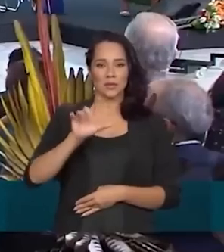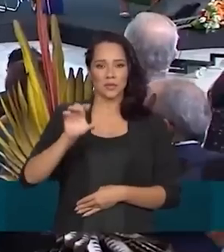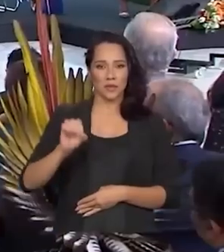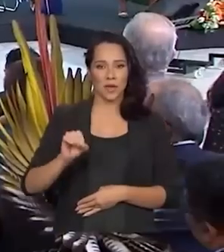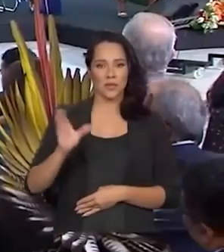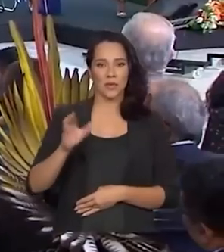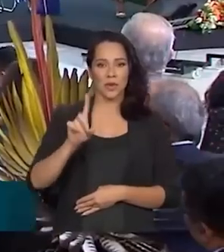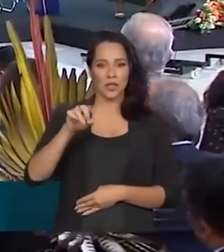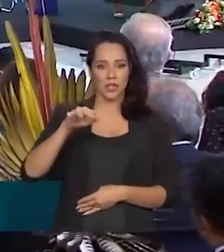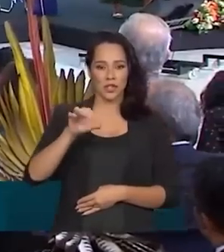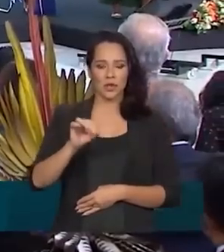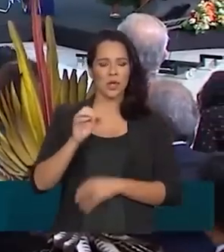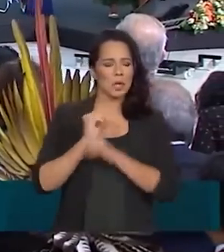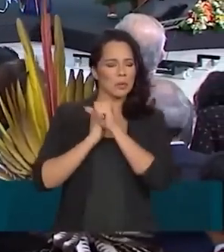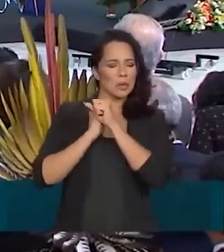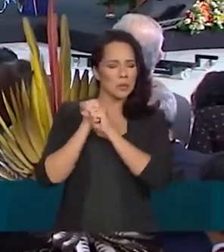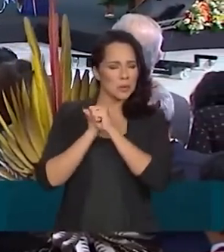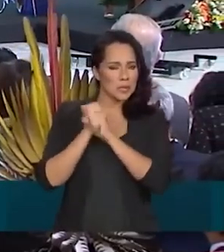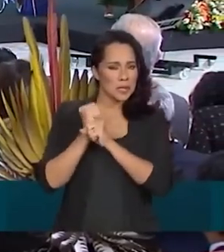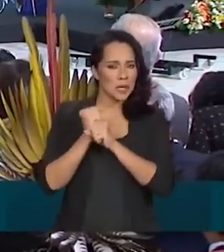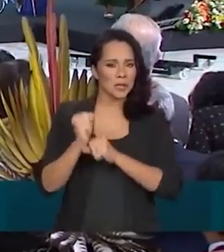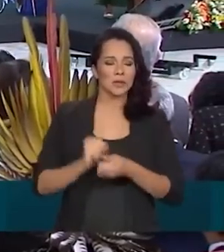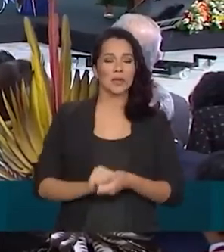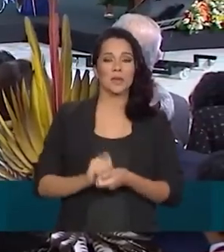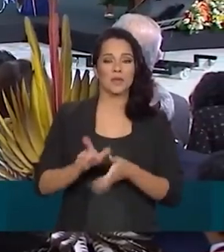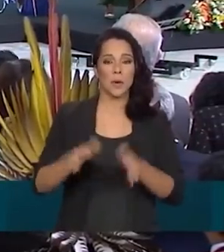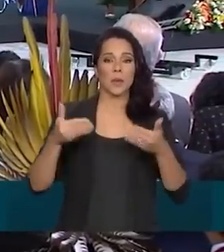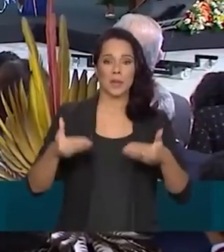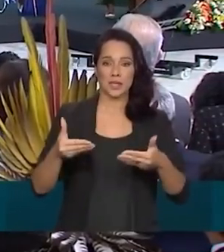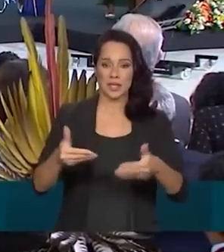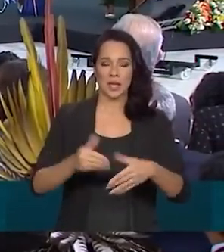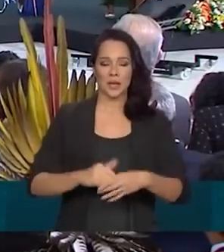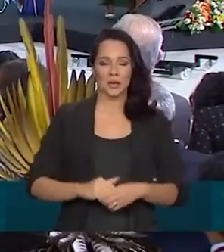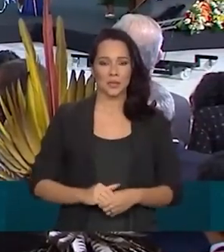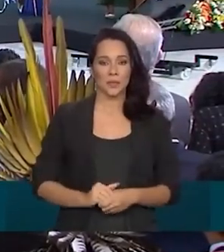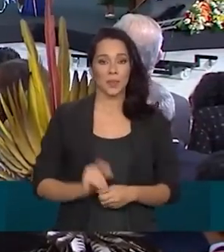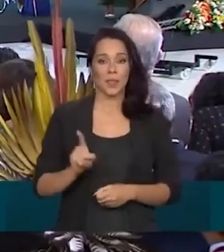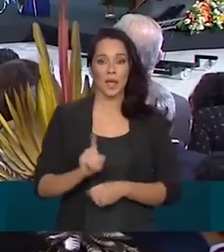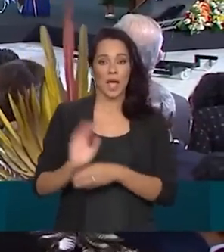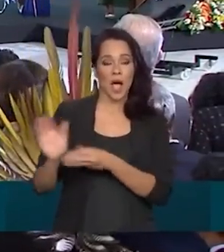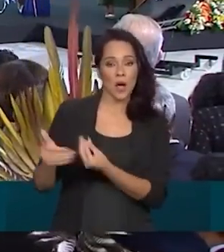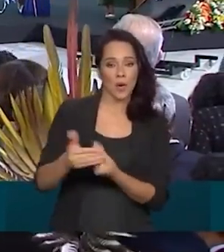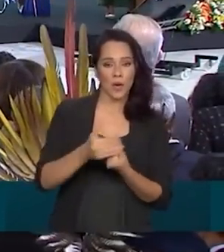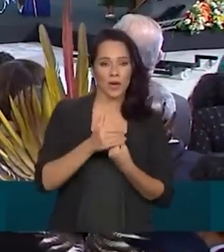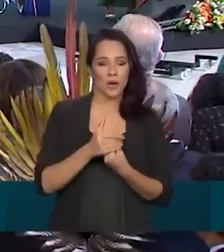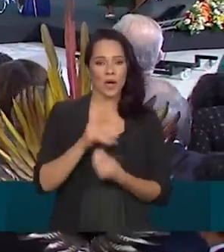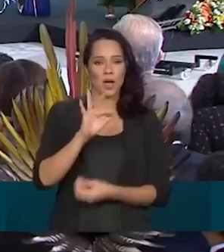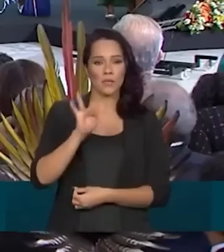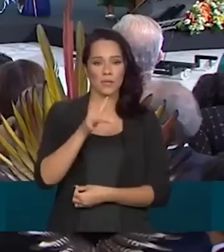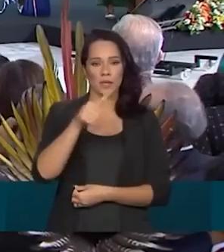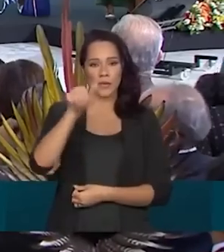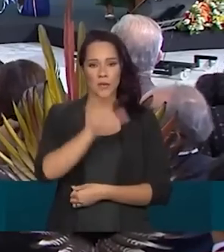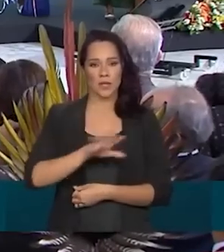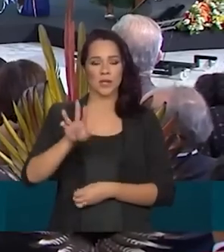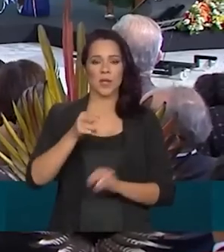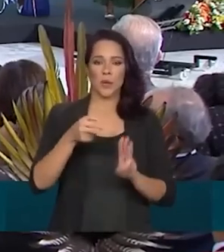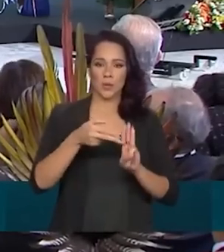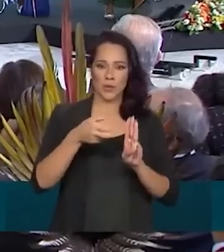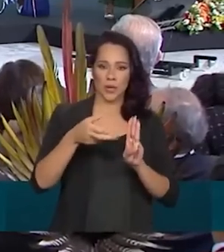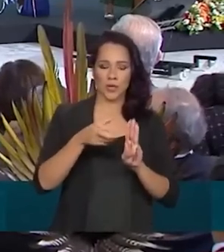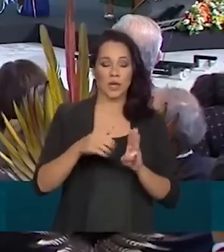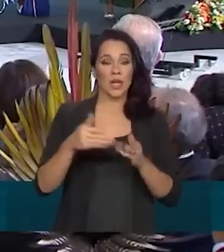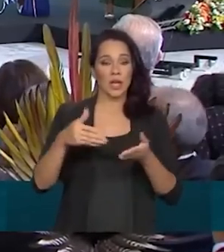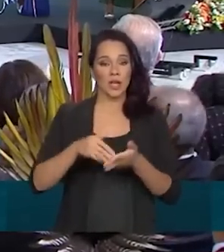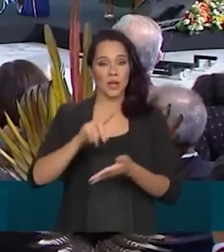Ministério da Justiça, que por tantos anos foi o ministério que abrigou a Fundação Nacional do Índio e que